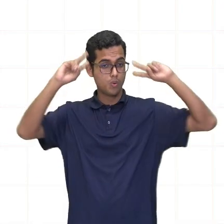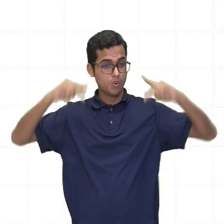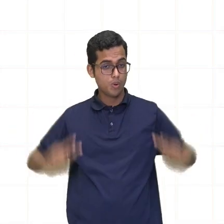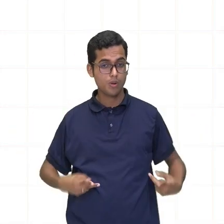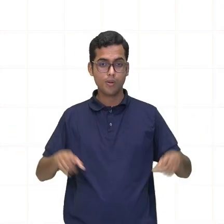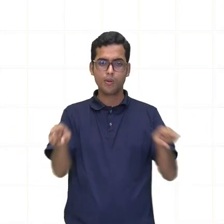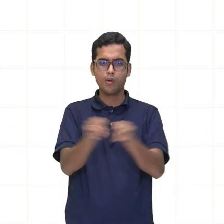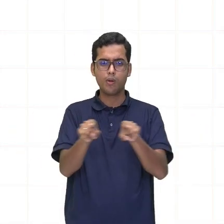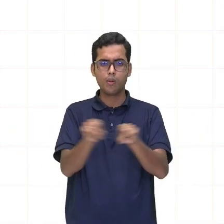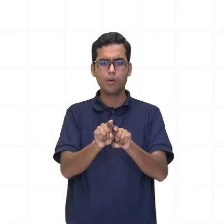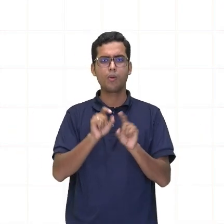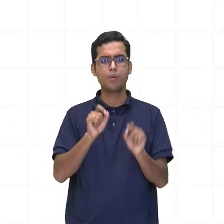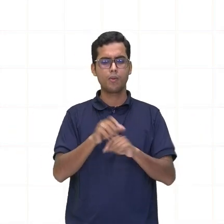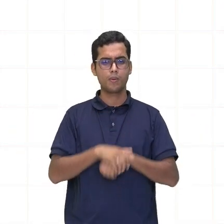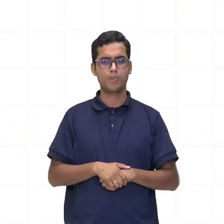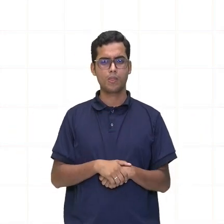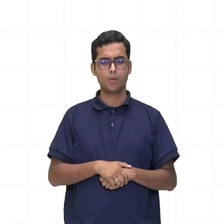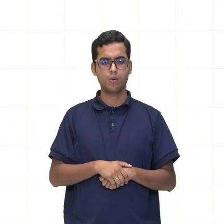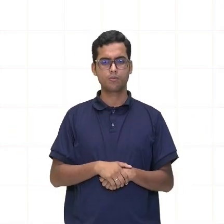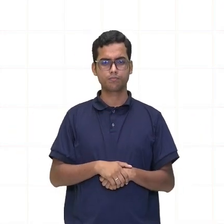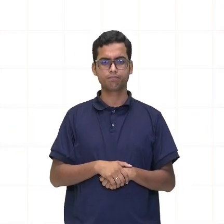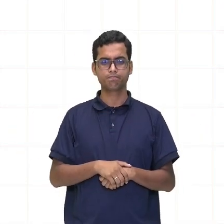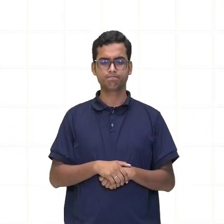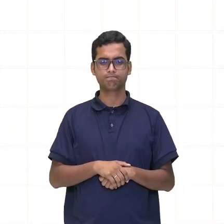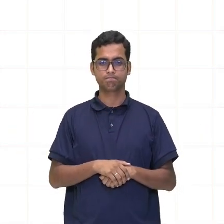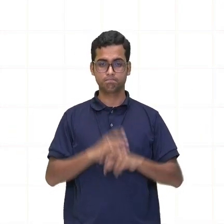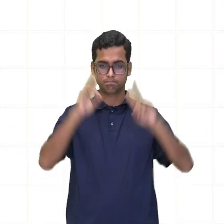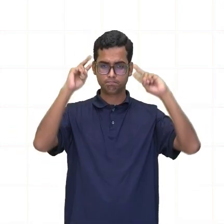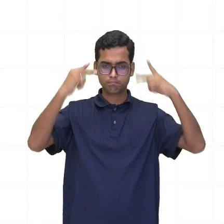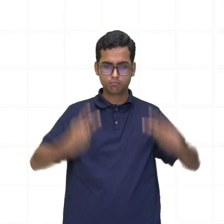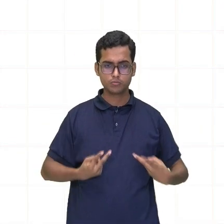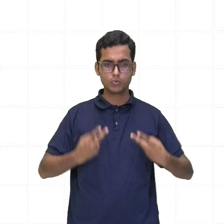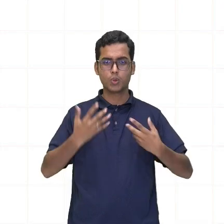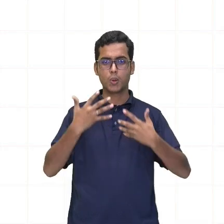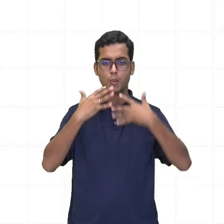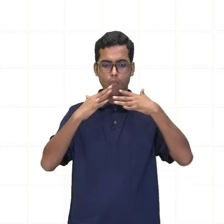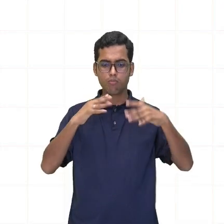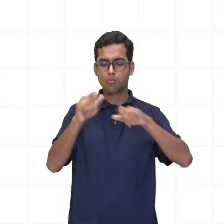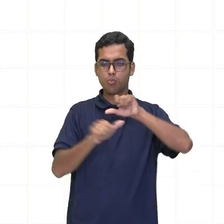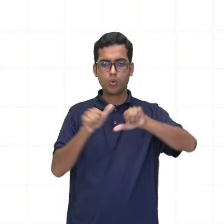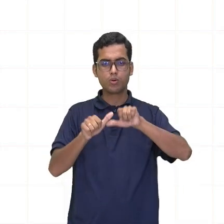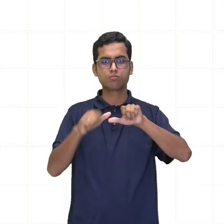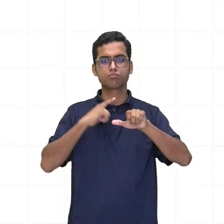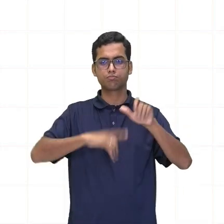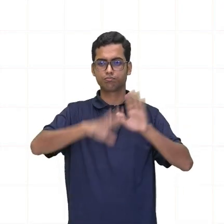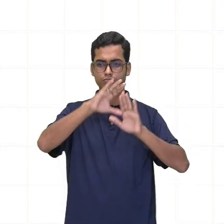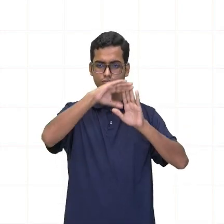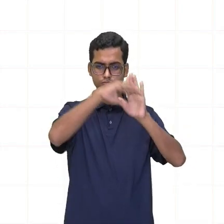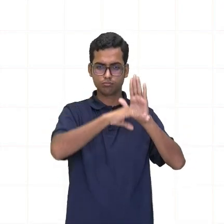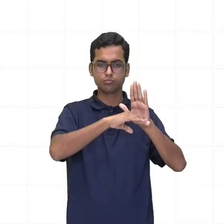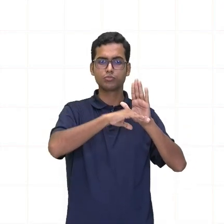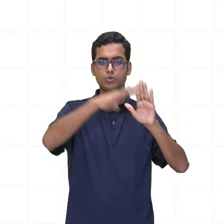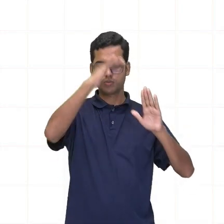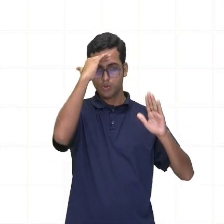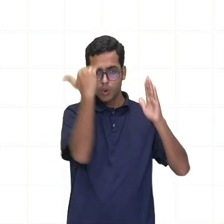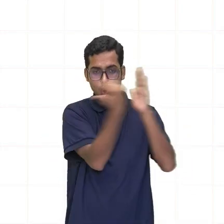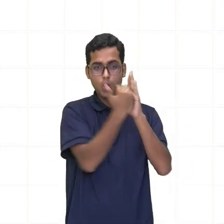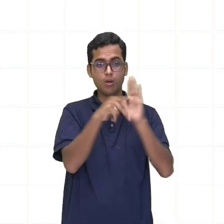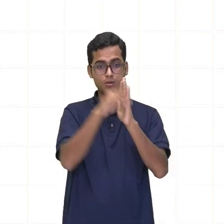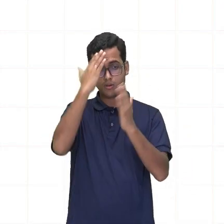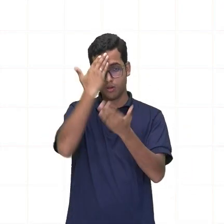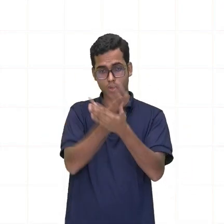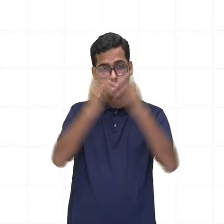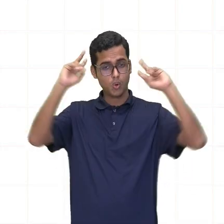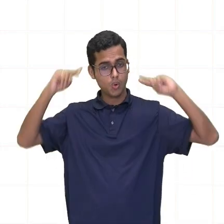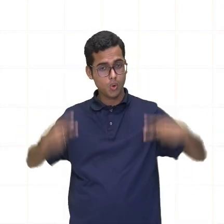comunidade humana, que retira o homem de seu estado de natureza. Acredita que o ser humano, em seu estado